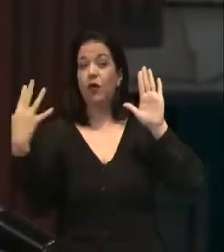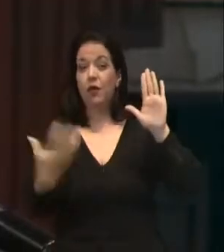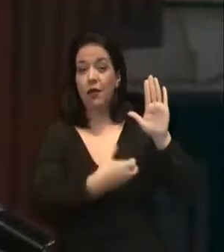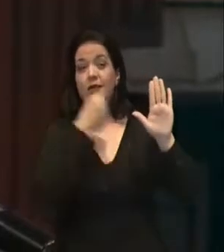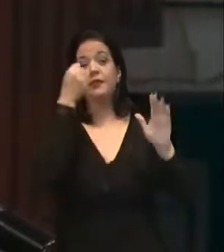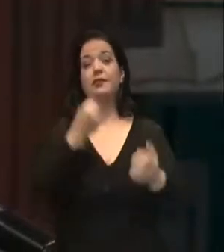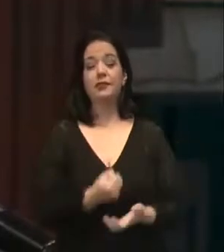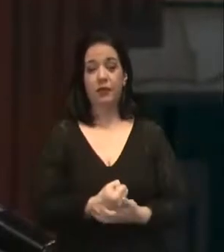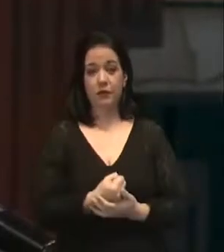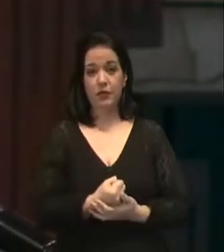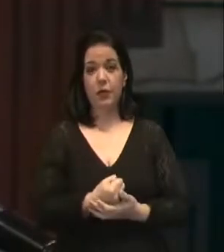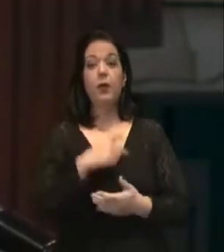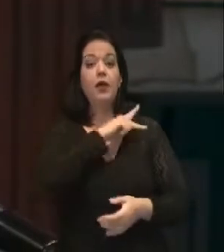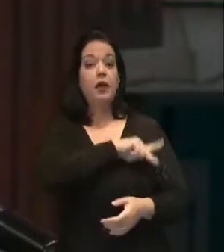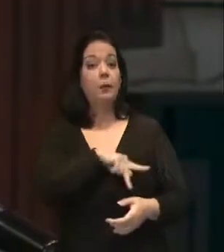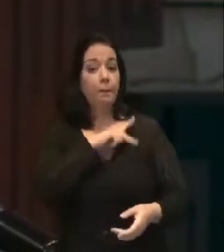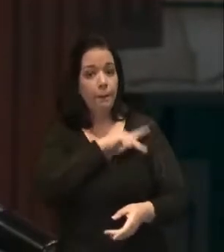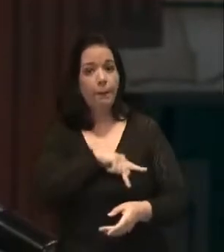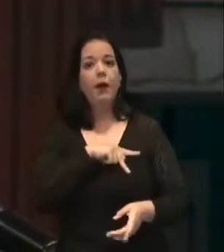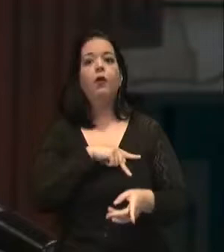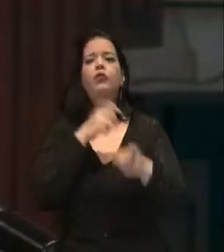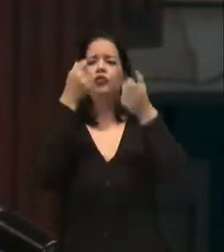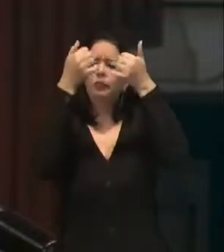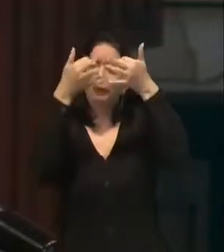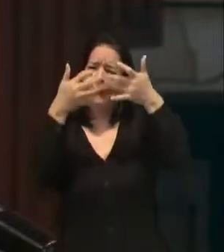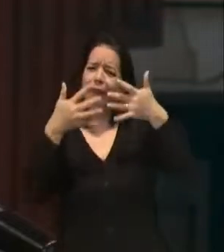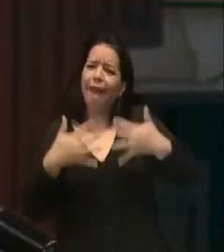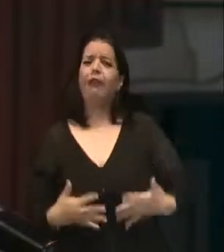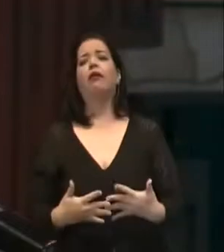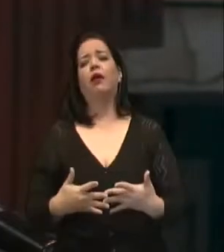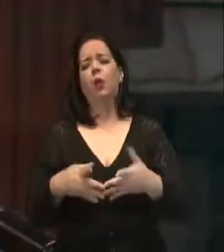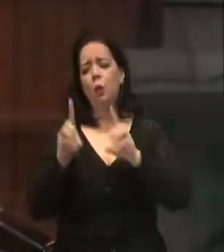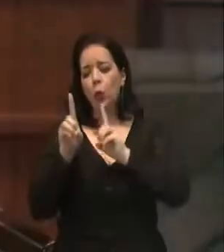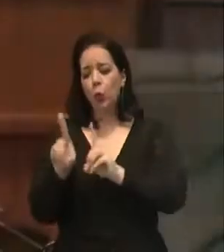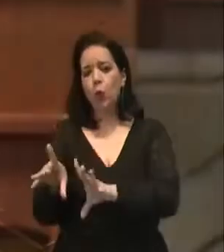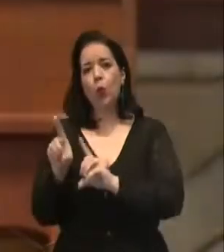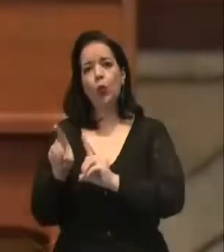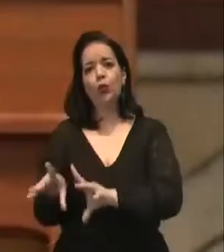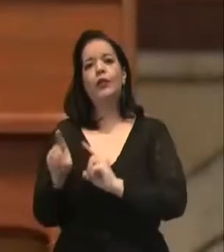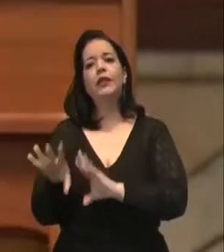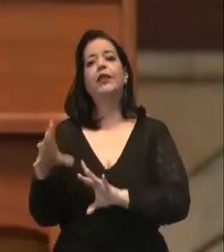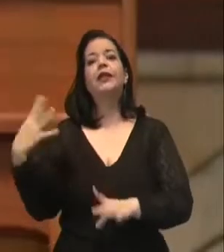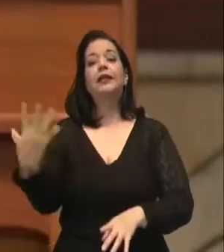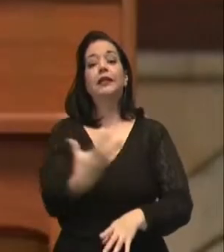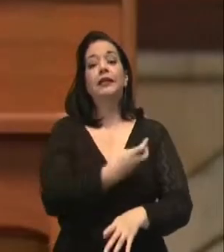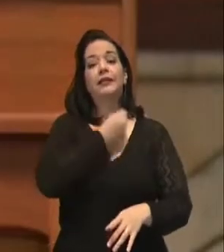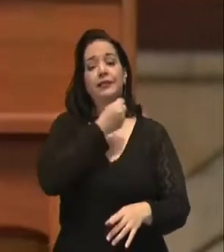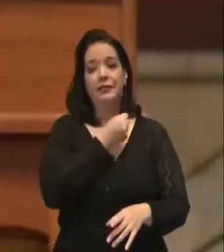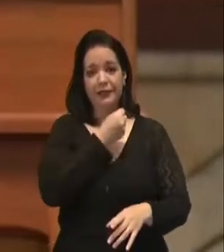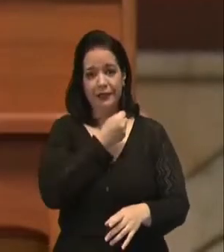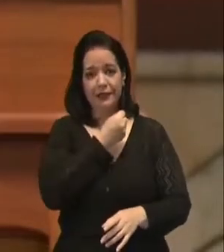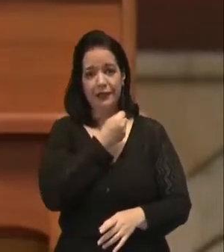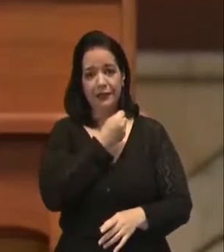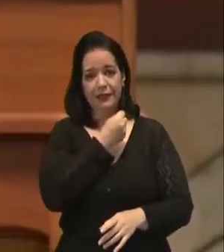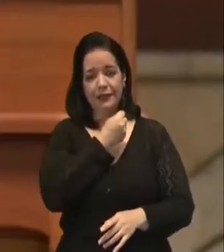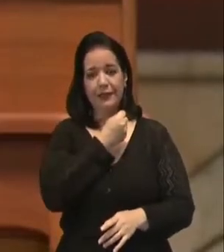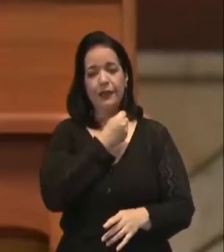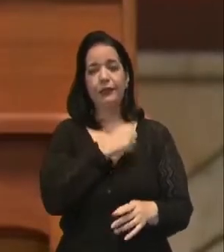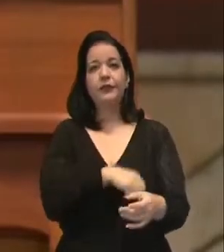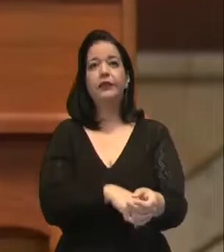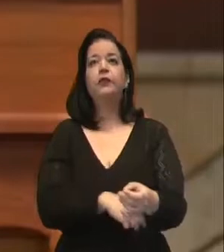da salvação. Ele está iniciando esse ensino que ele faz sobre a igreja e para a